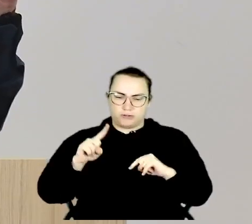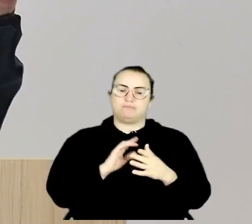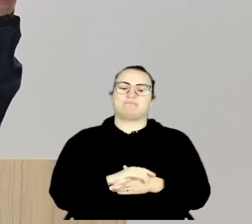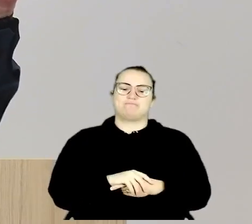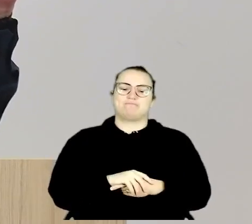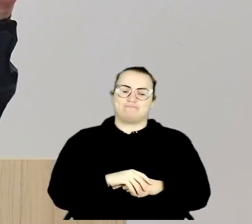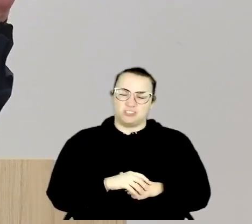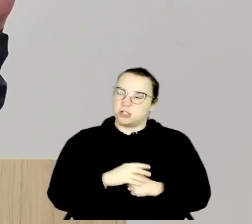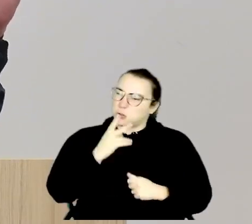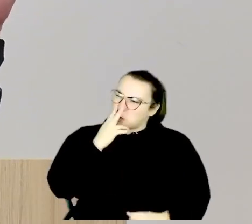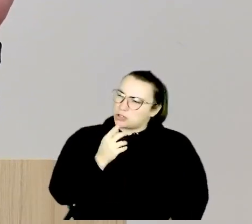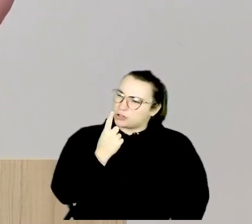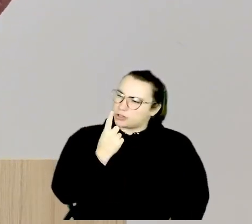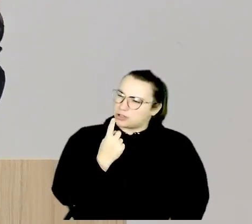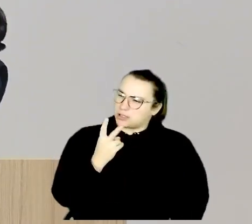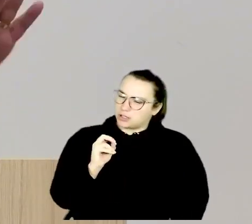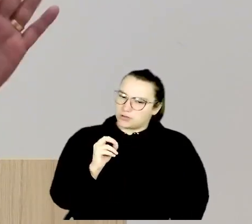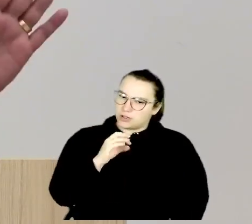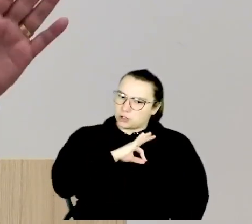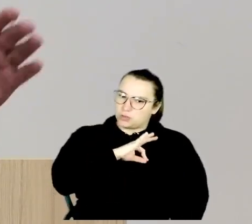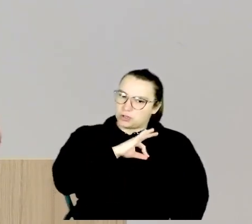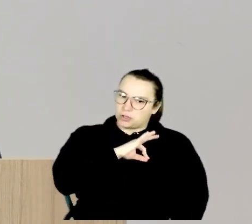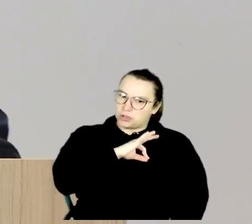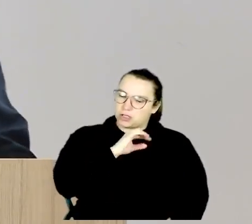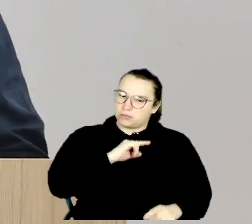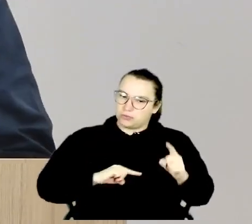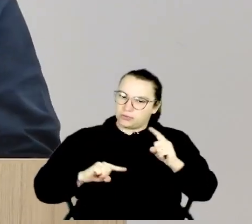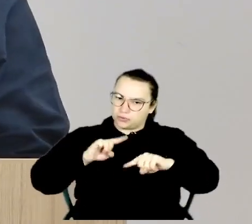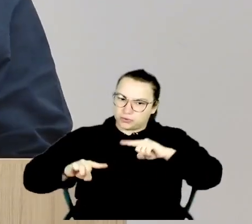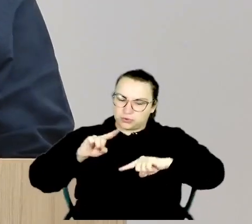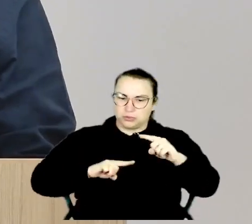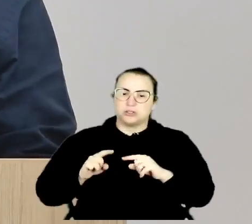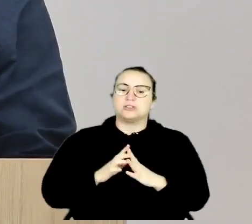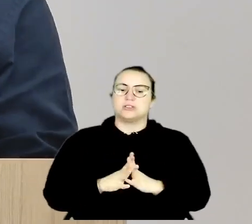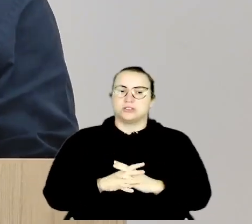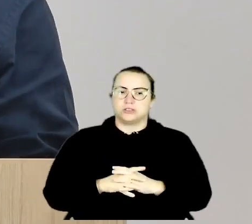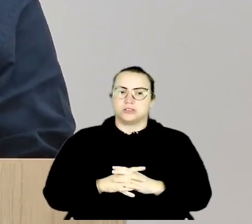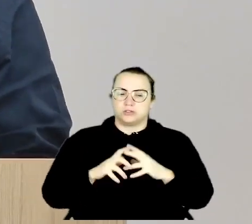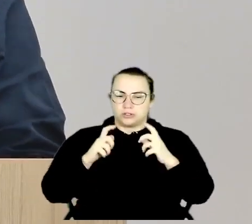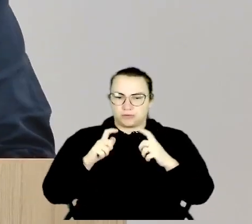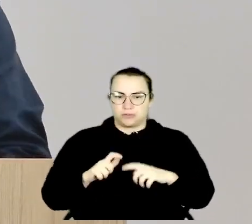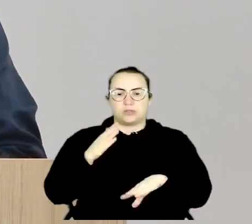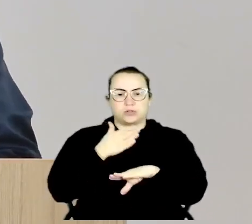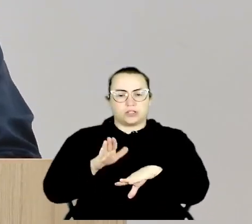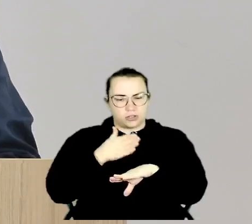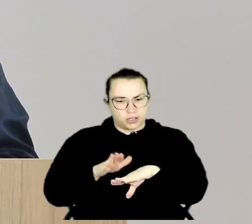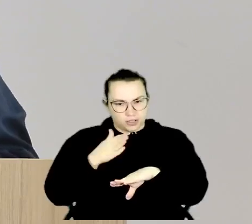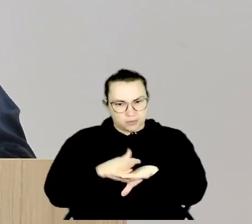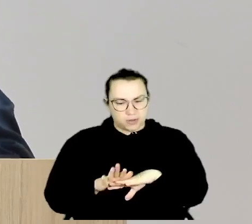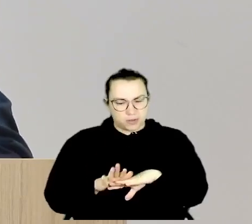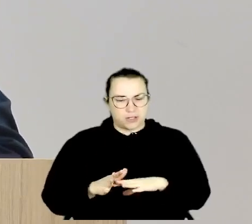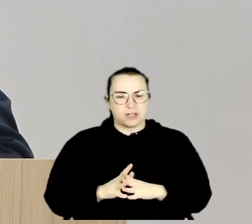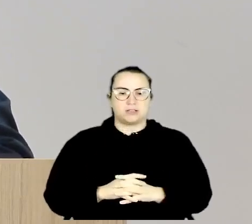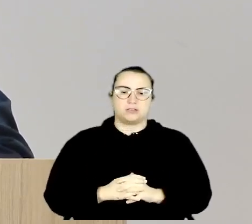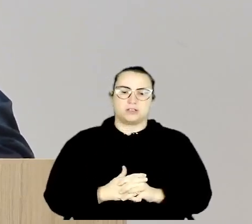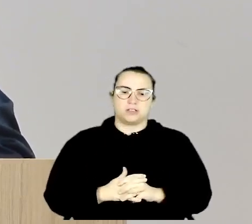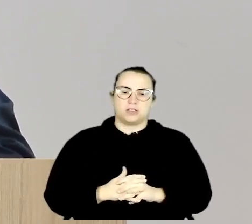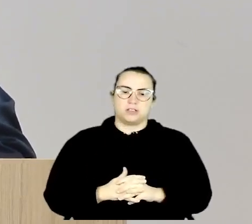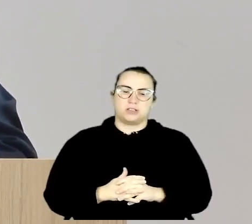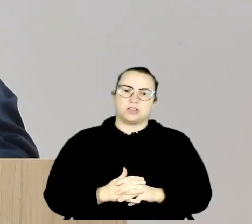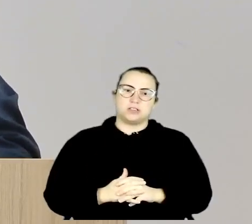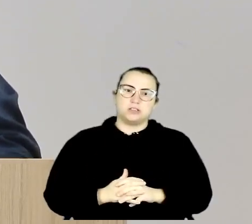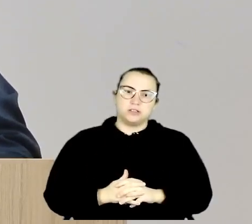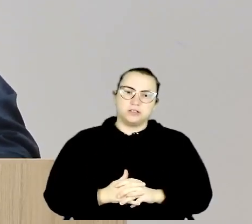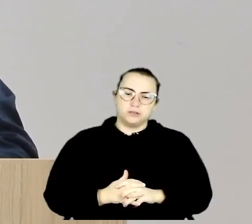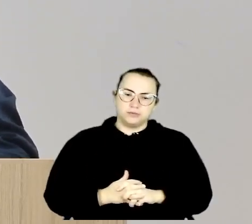120 policiais vão transitar ali então ali vai ser local de treinamento local local de de disparar eh